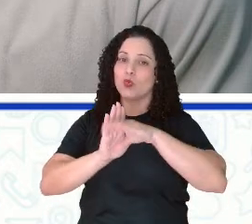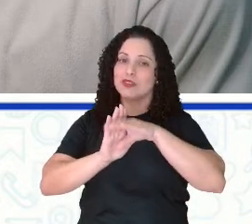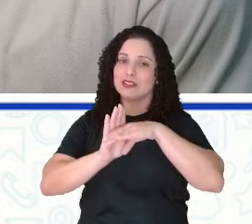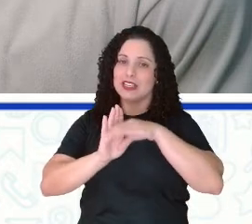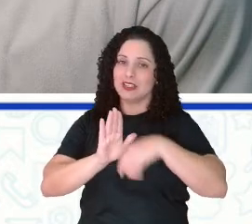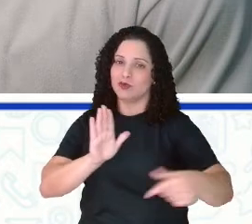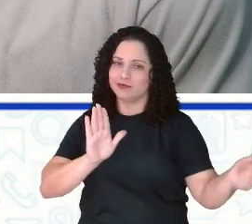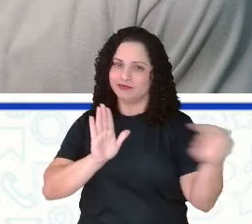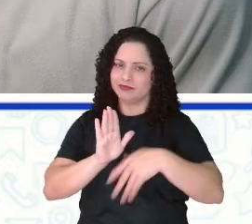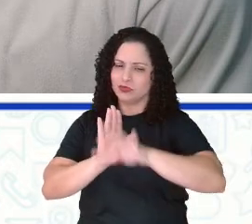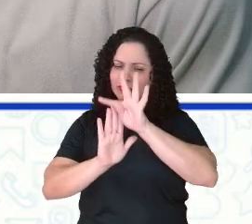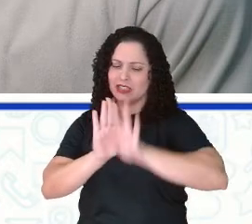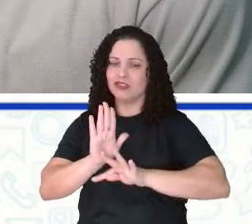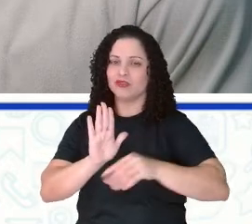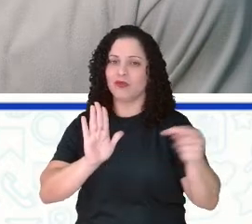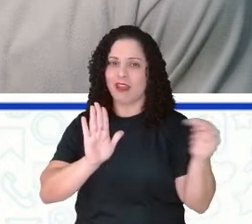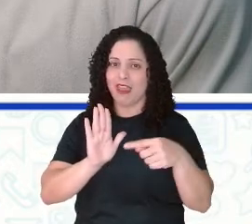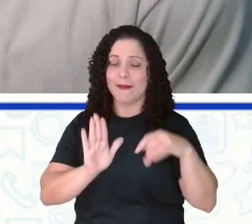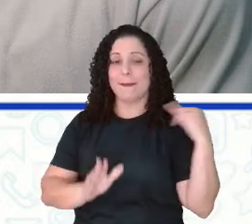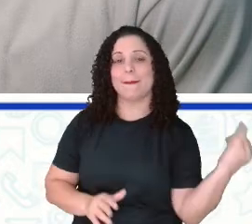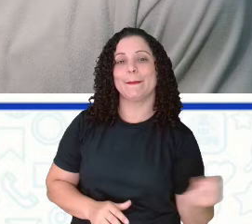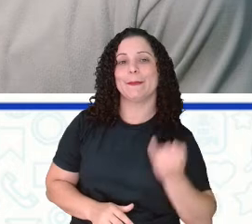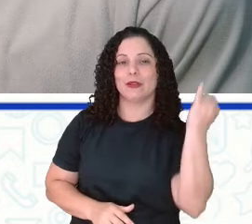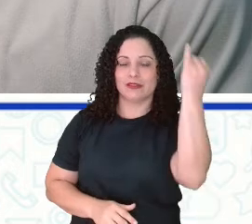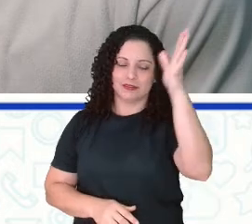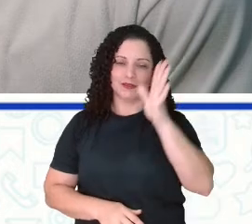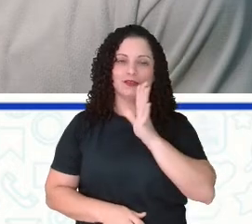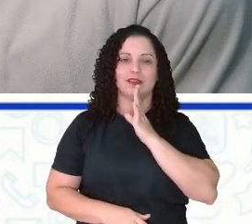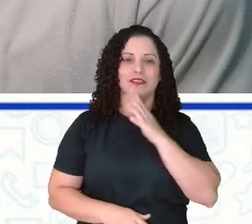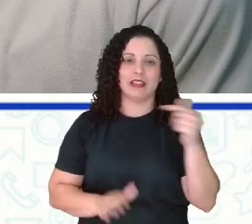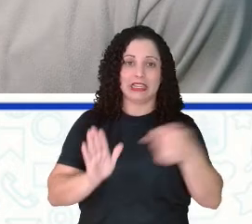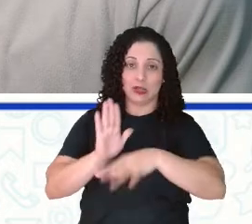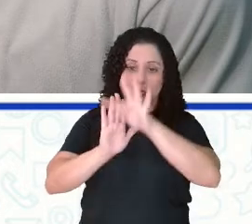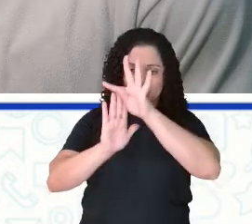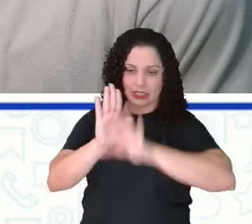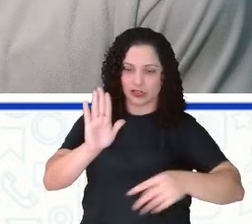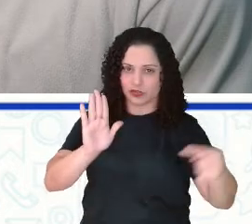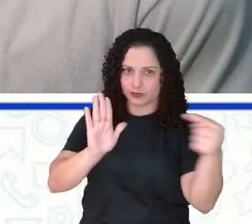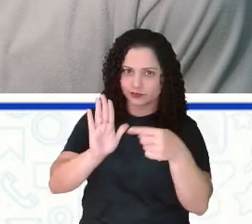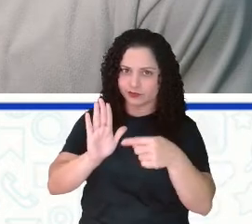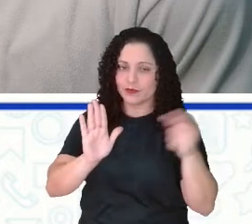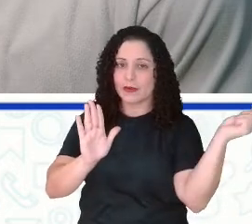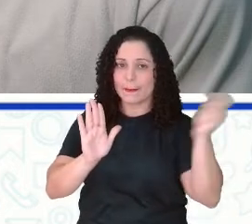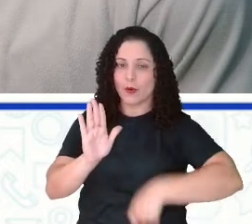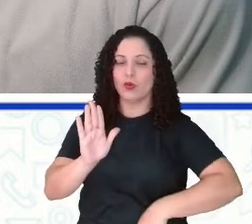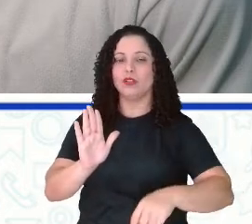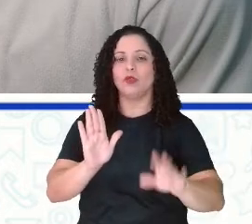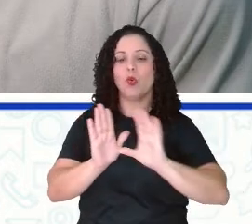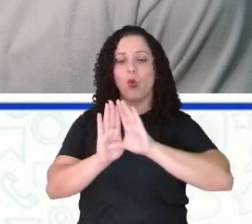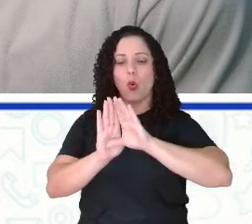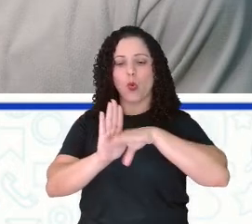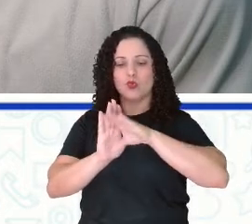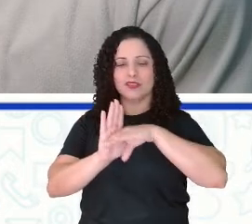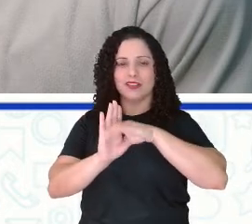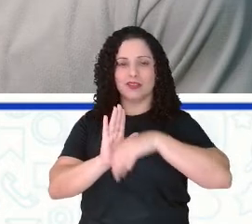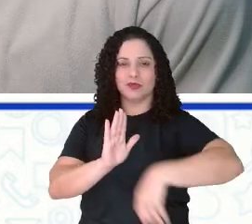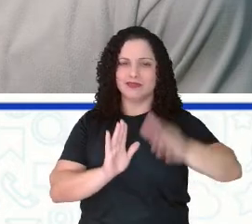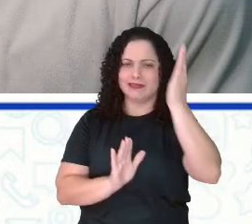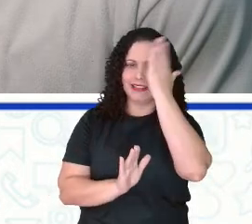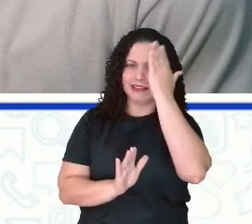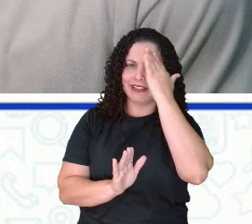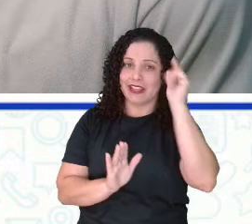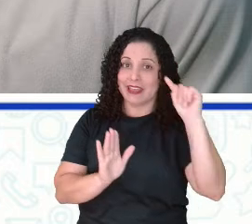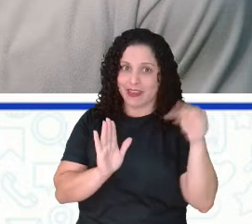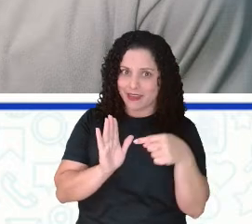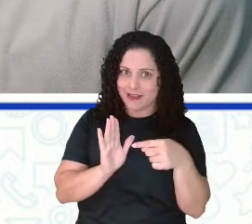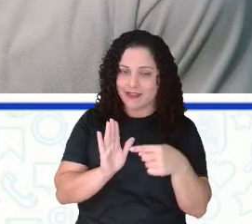do que é texto que é muito importante a gente saber, porque através dele, a gente pode, através desse conceito, a gente entendendo o que é, a gente